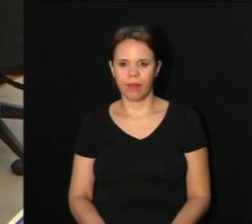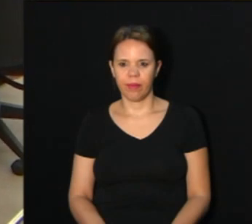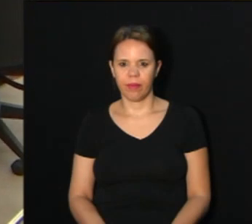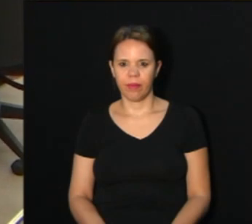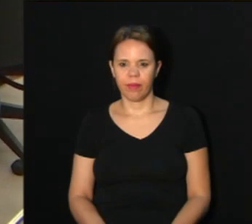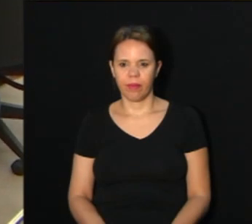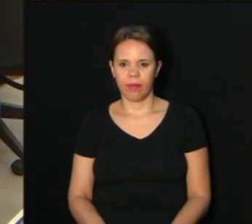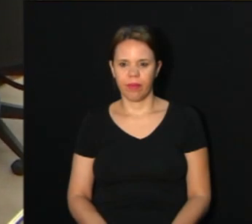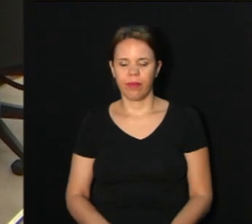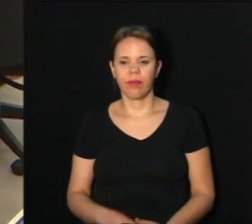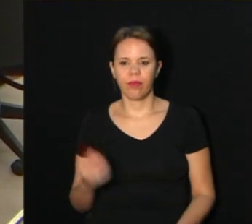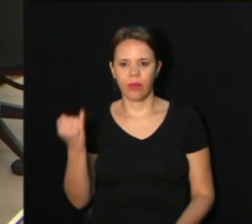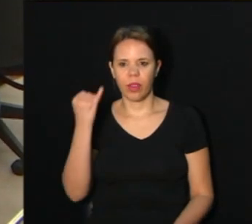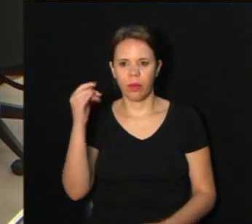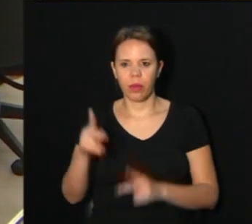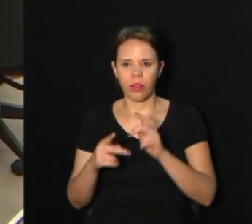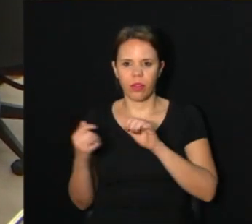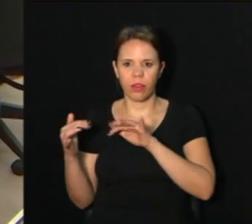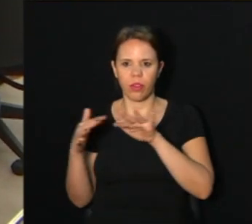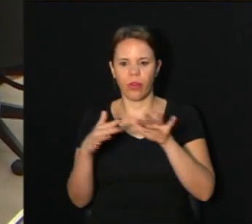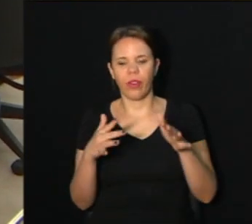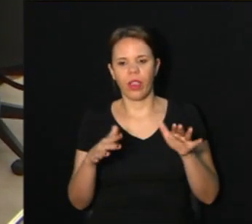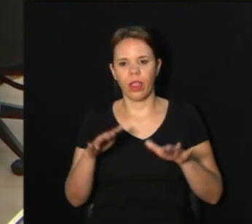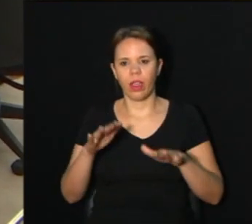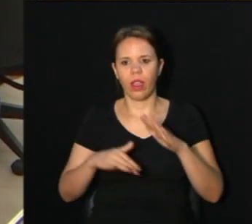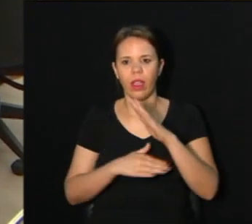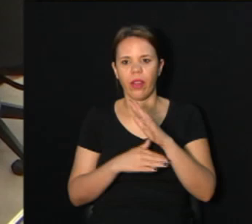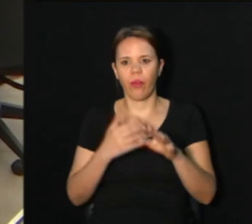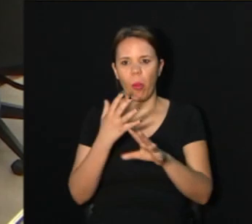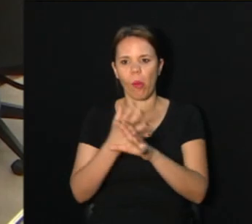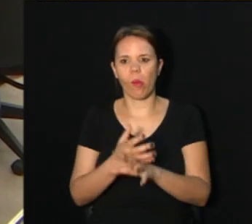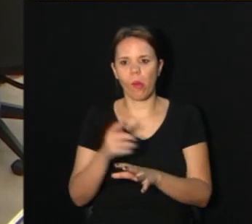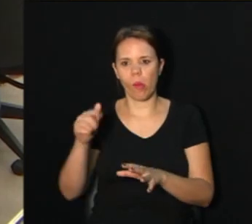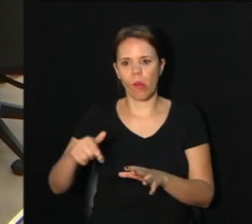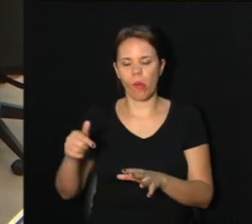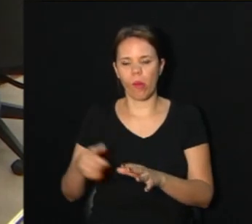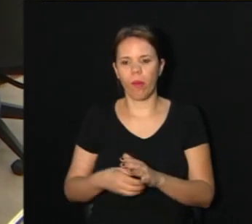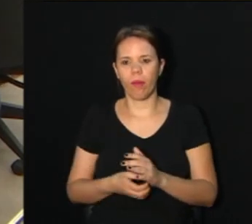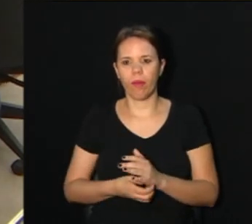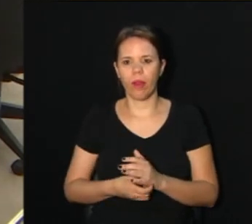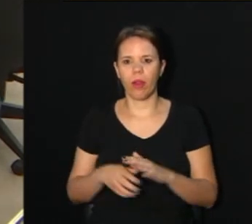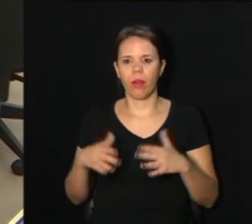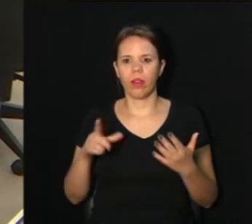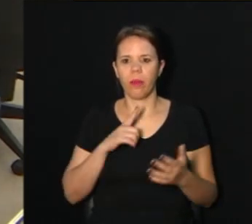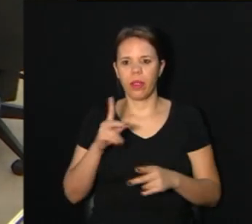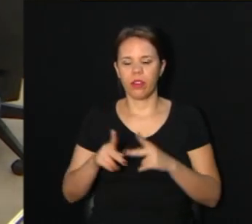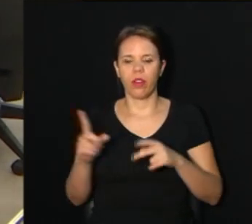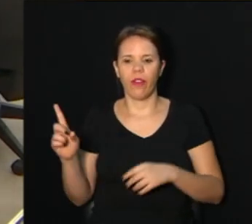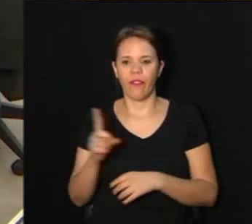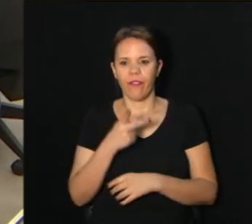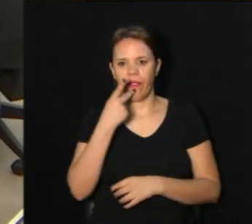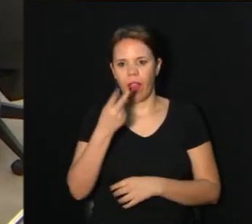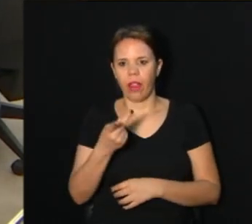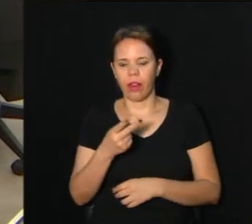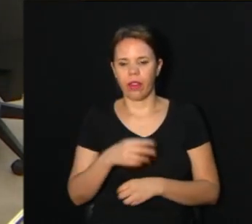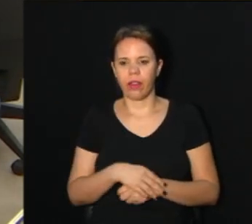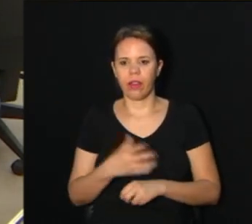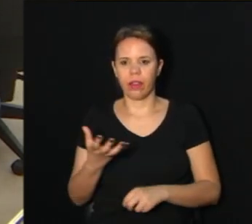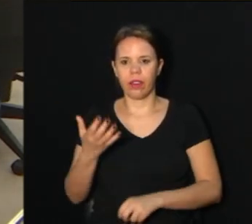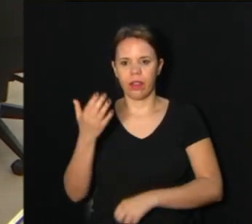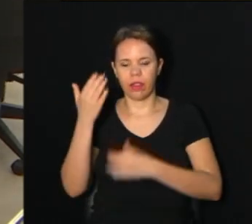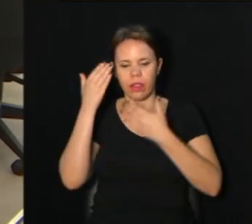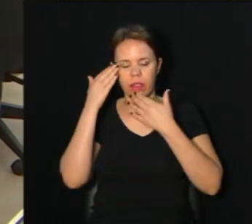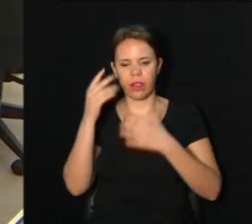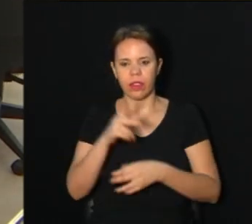Importante prestigiar quem vem na Casa do Povo, que muitas vezes fica vazia aqui, e agora, quando tem gente, tem que deixar o uso da palavra. Eu queria agradecer